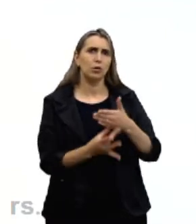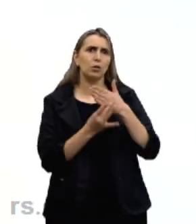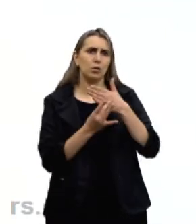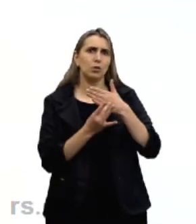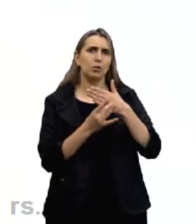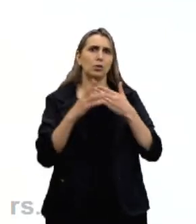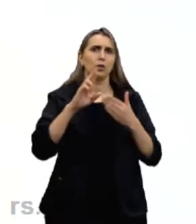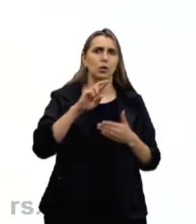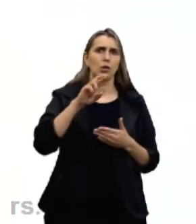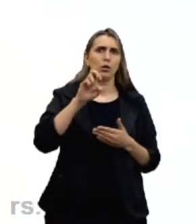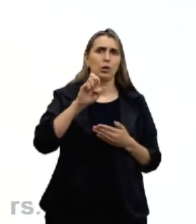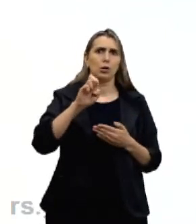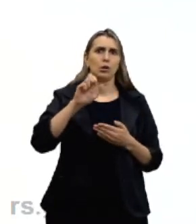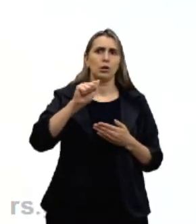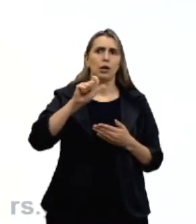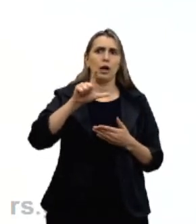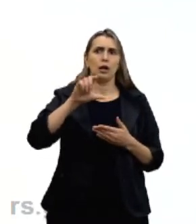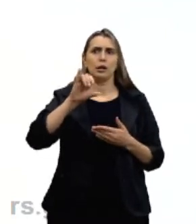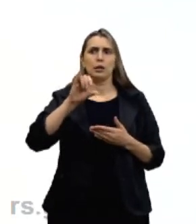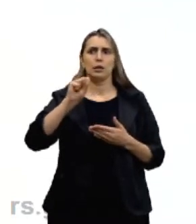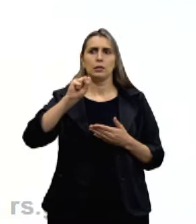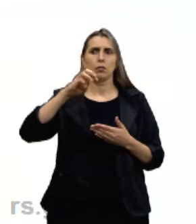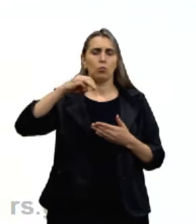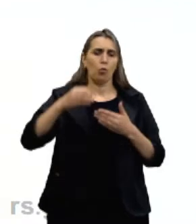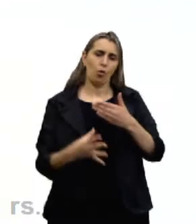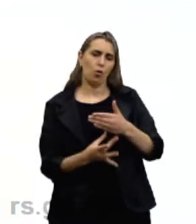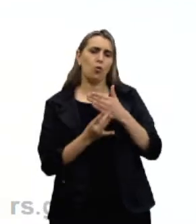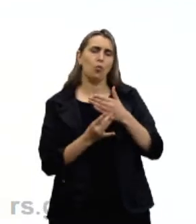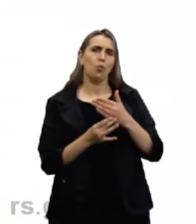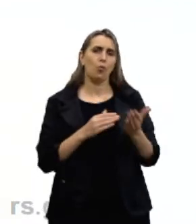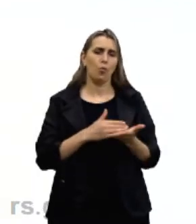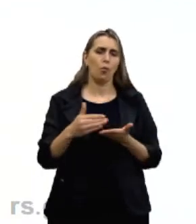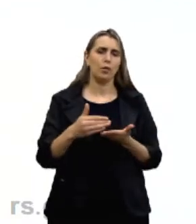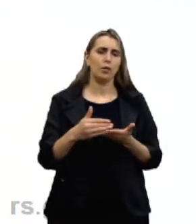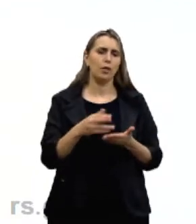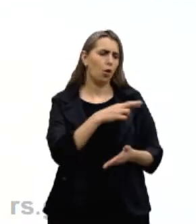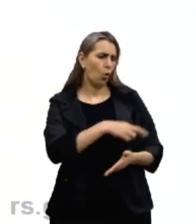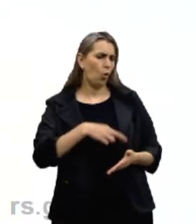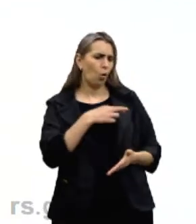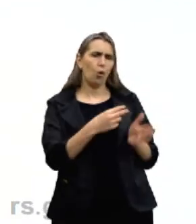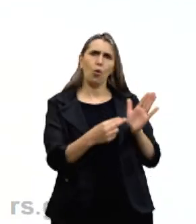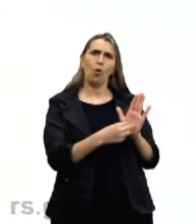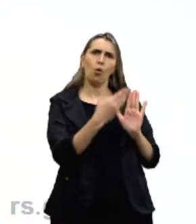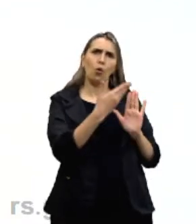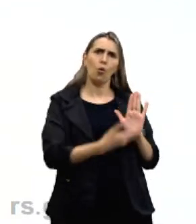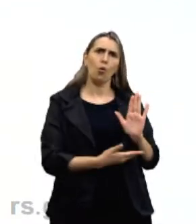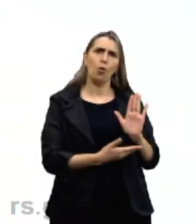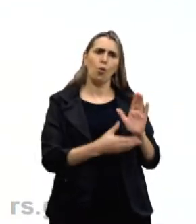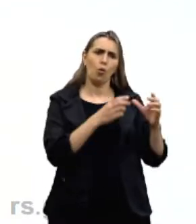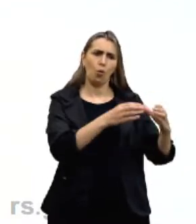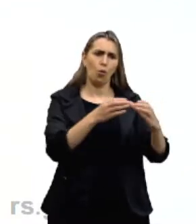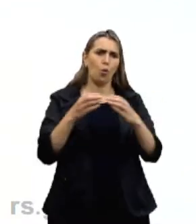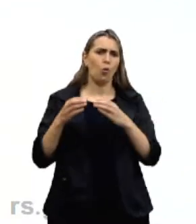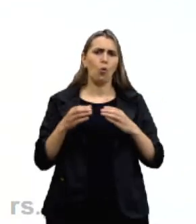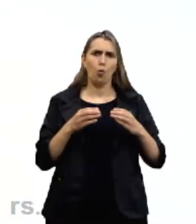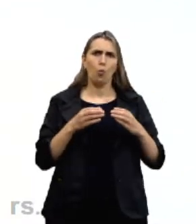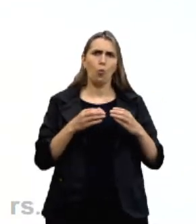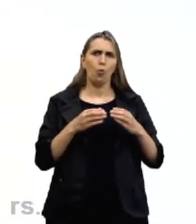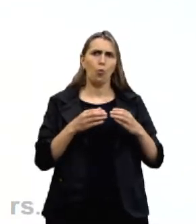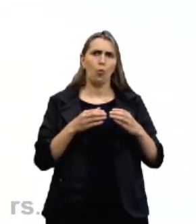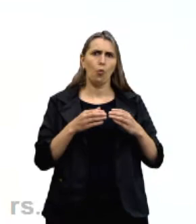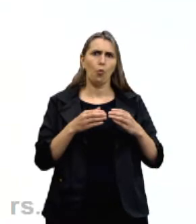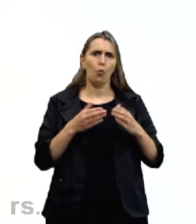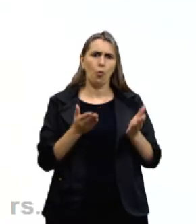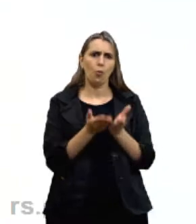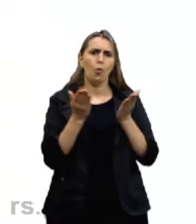o início do Realismo porque nesse romance cara ali ele vai mostrar classes da Periferia do Rio de Janeiro